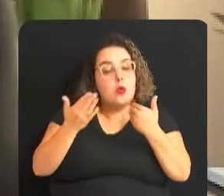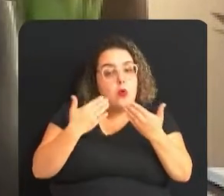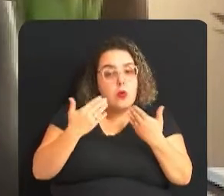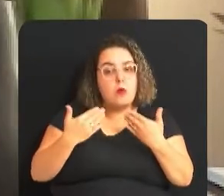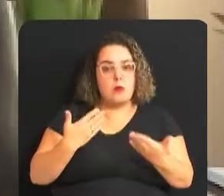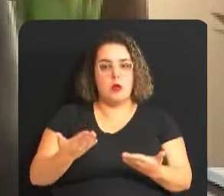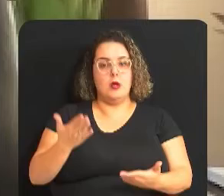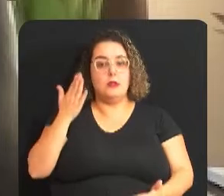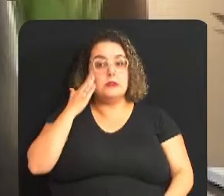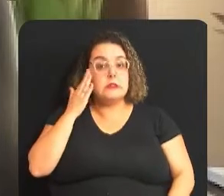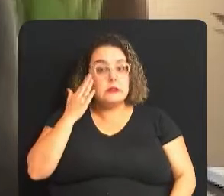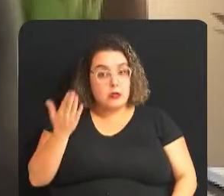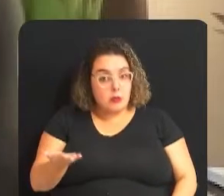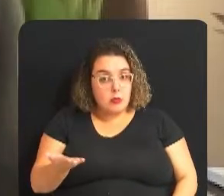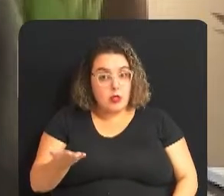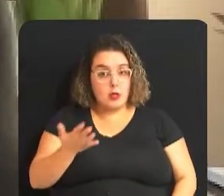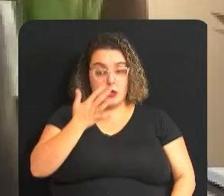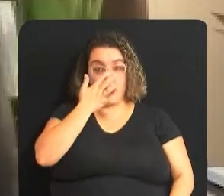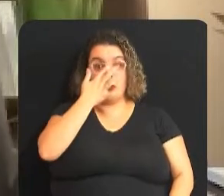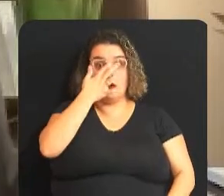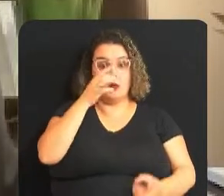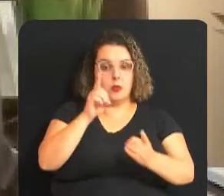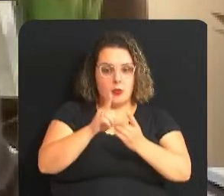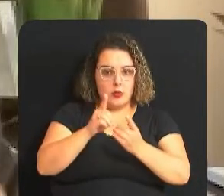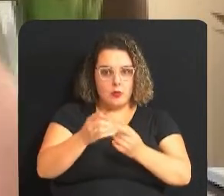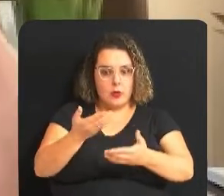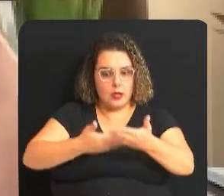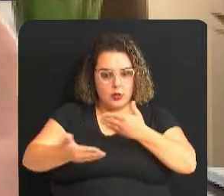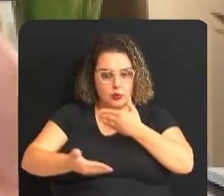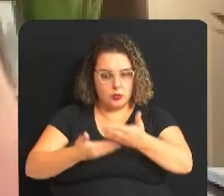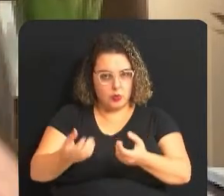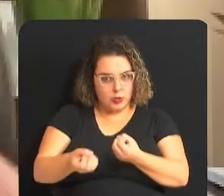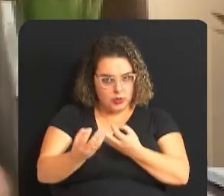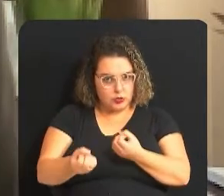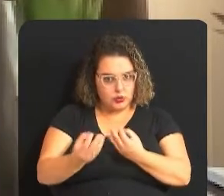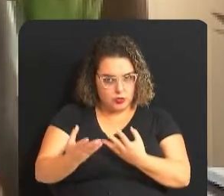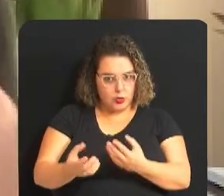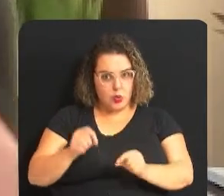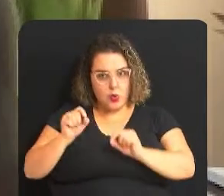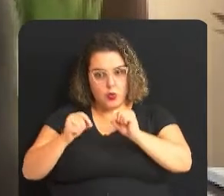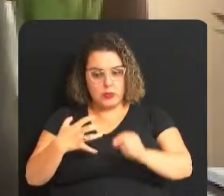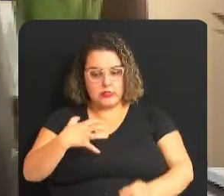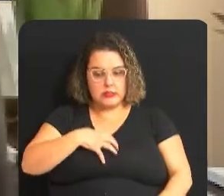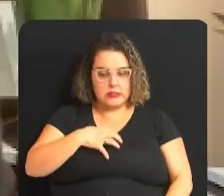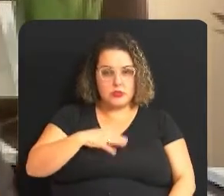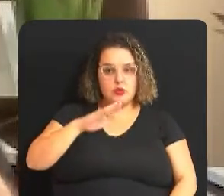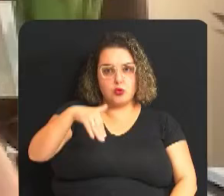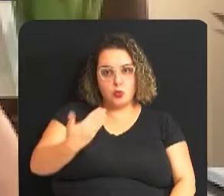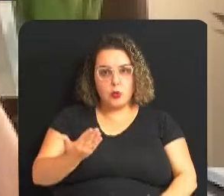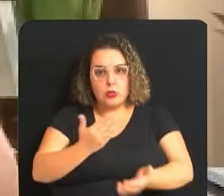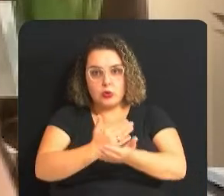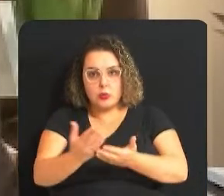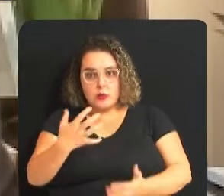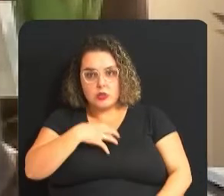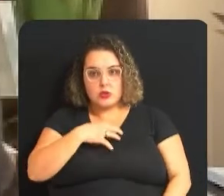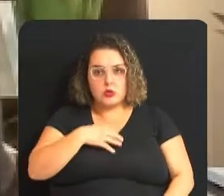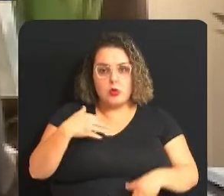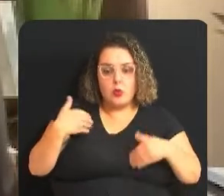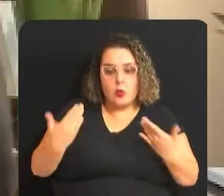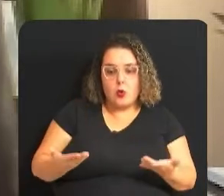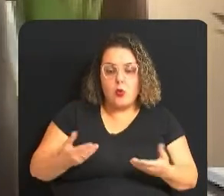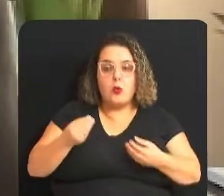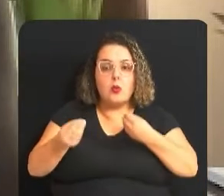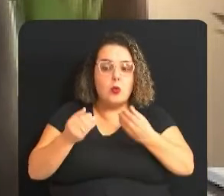conversa médica, é o atendimento, a troca de informações, o que você sente, quando você começou a sentir, como é que é